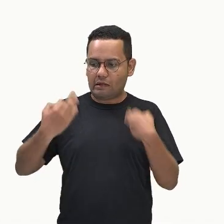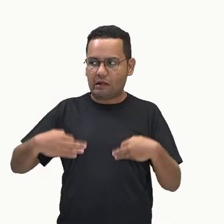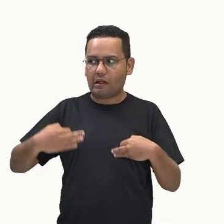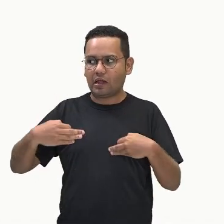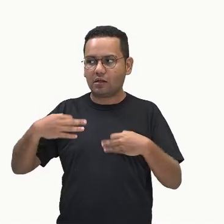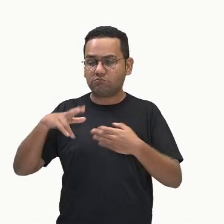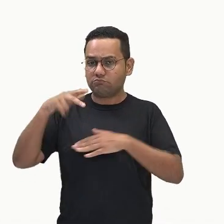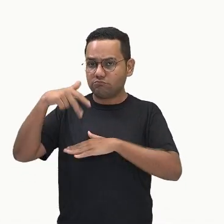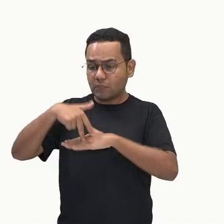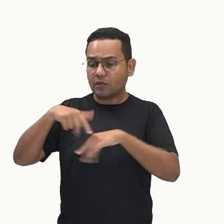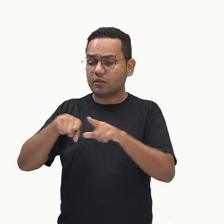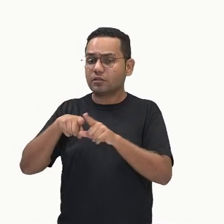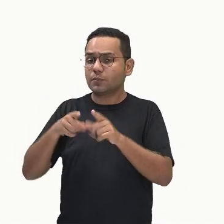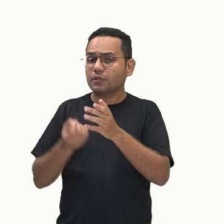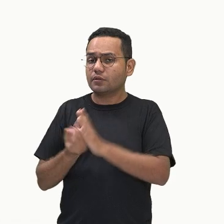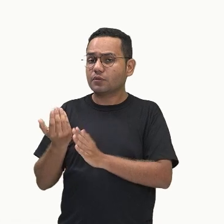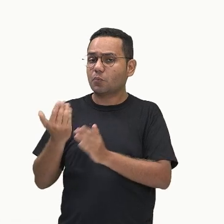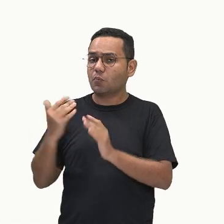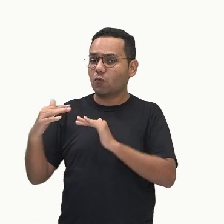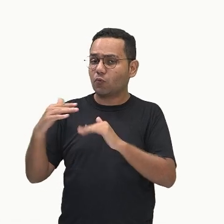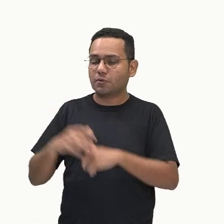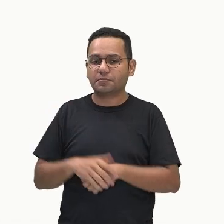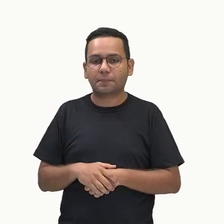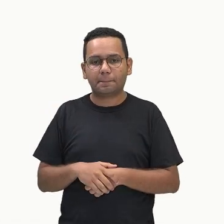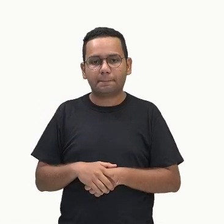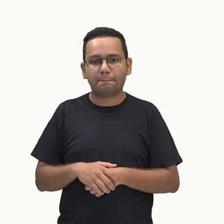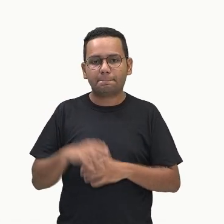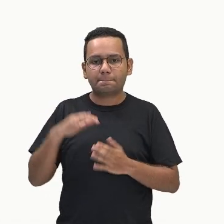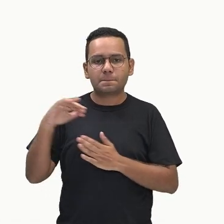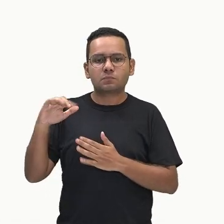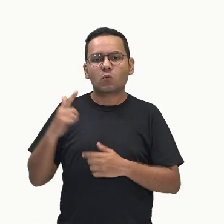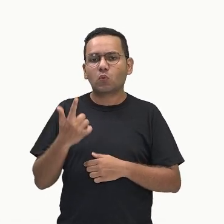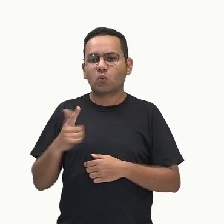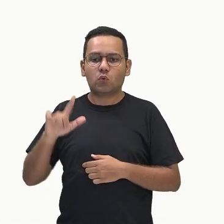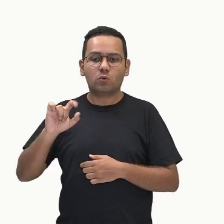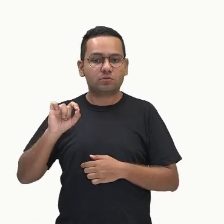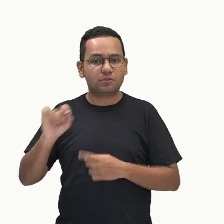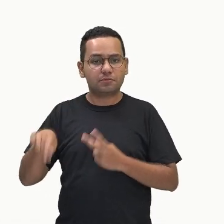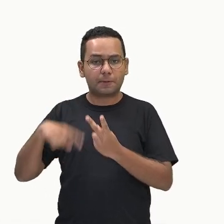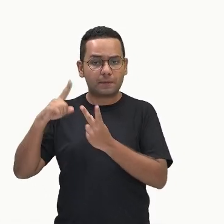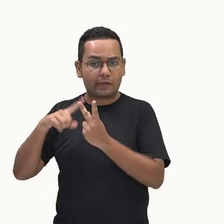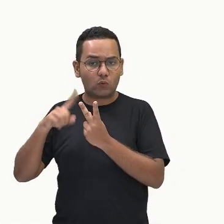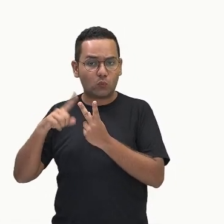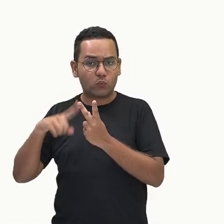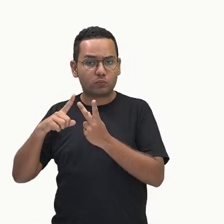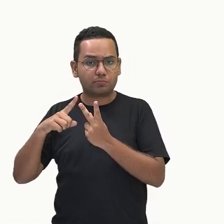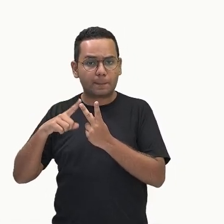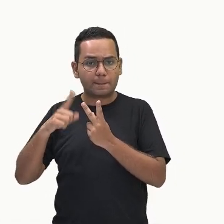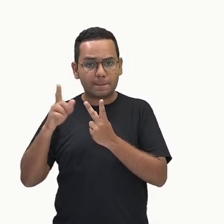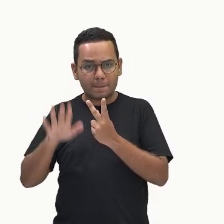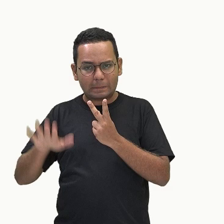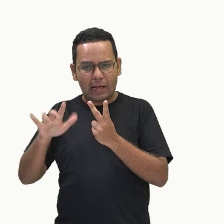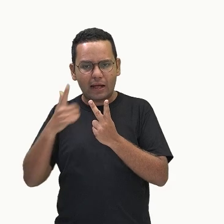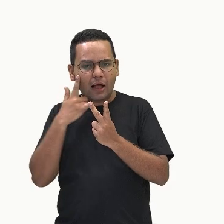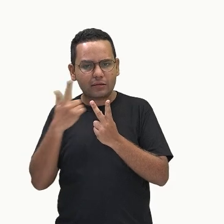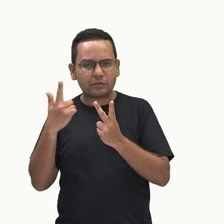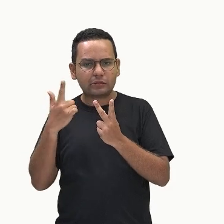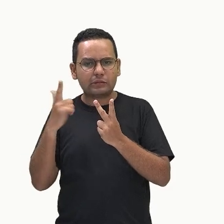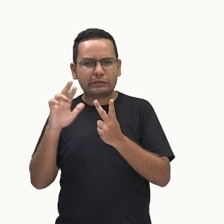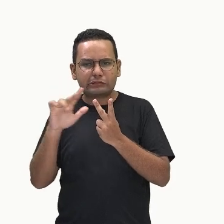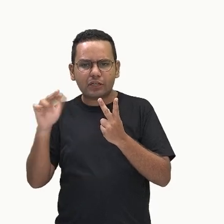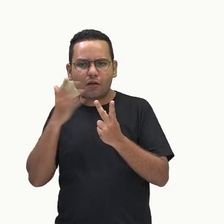de movimentos. O aquecimento do corpo, ou seja, a manutenção,